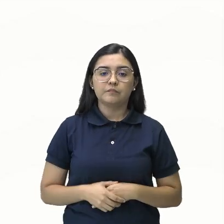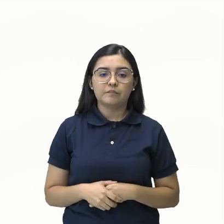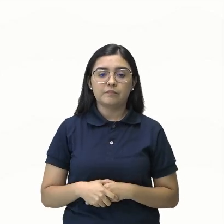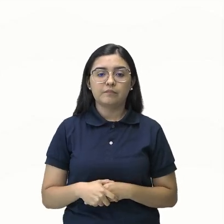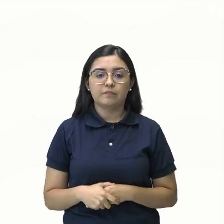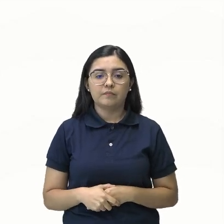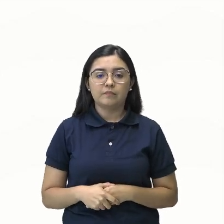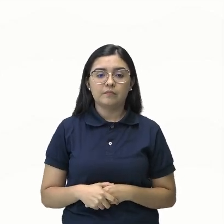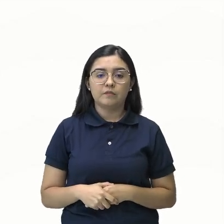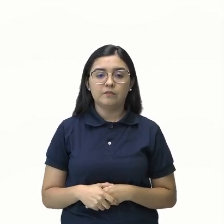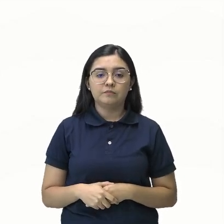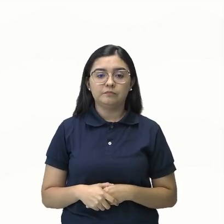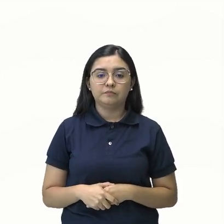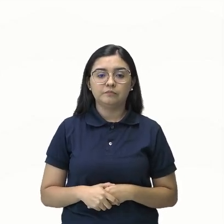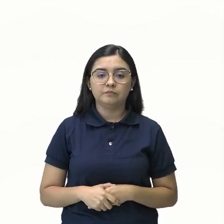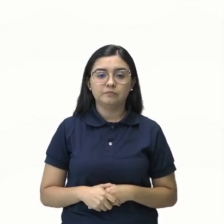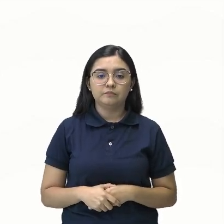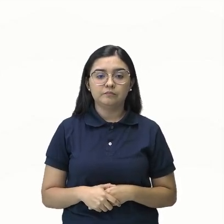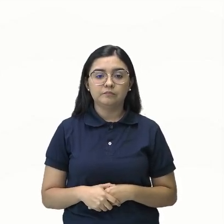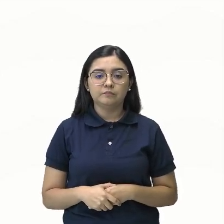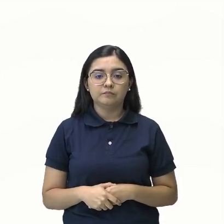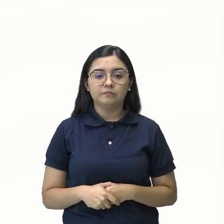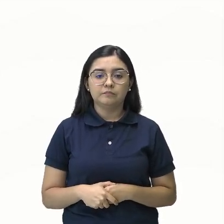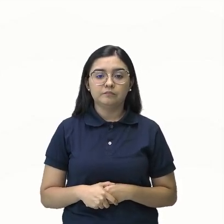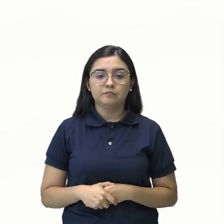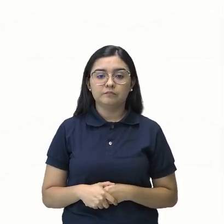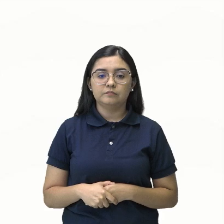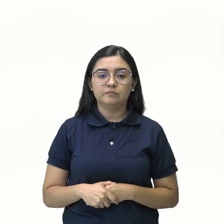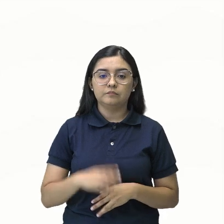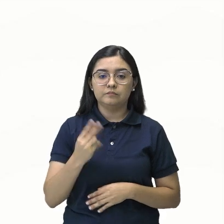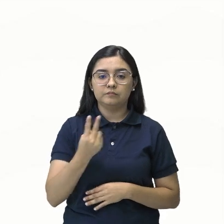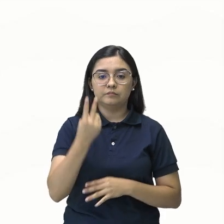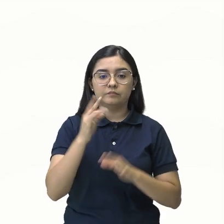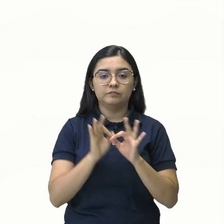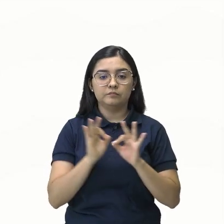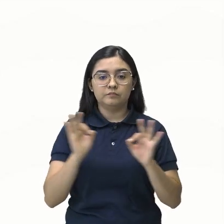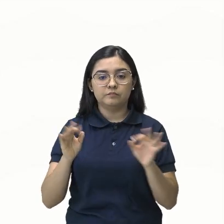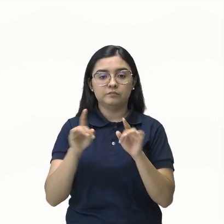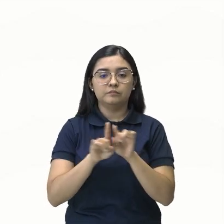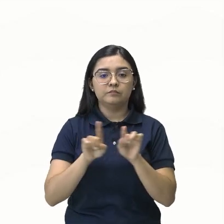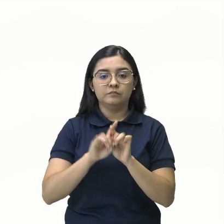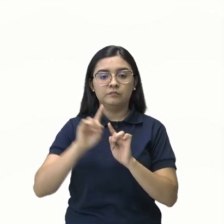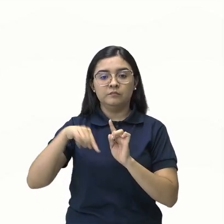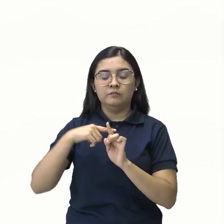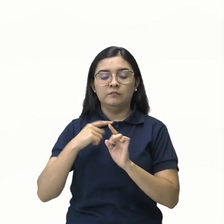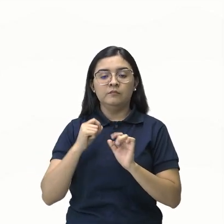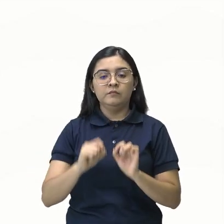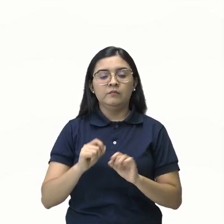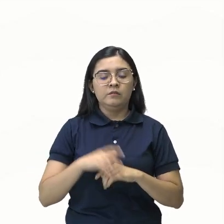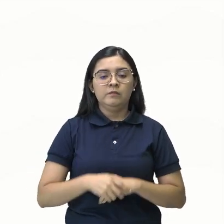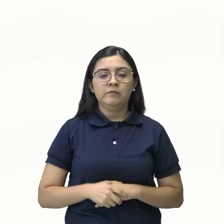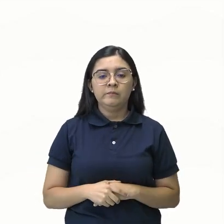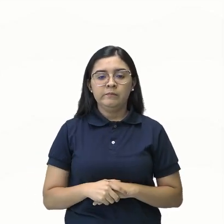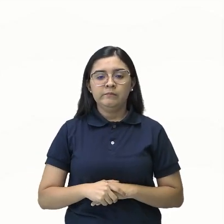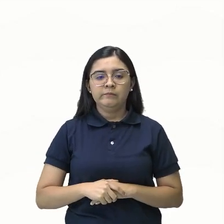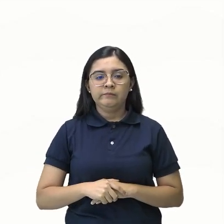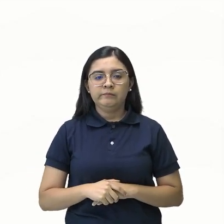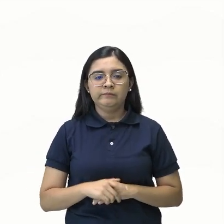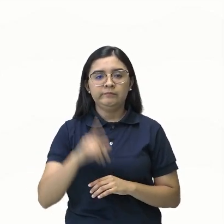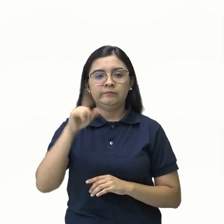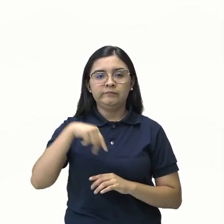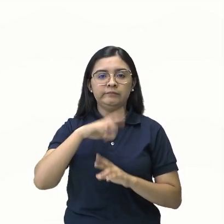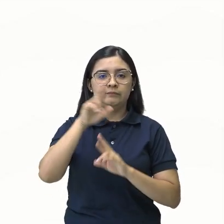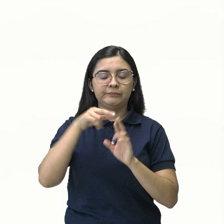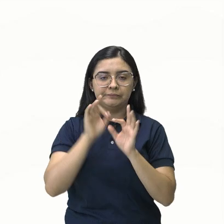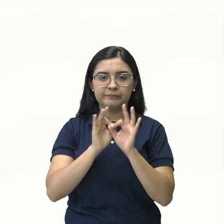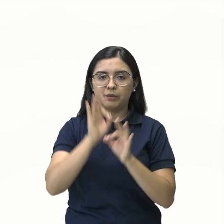São as duas medidas que é a da minha área e mais uma medida de um lado, que é referente à minha